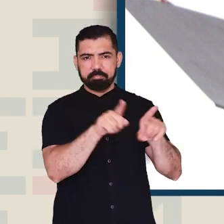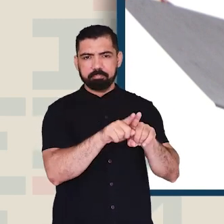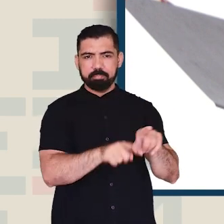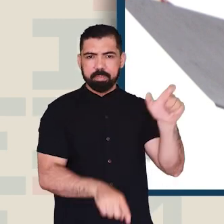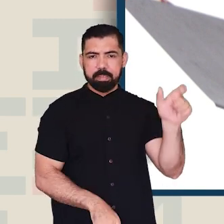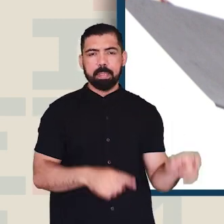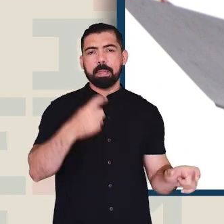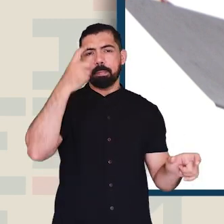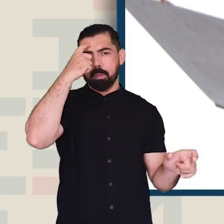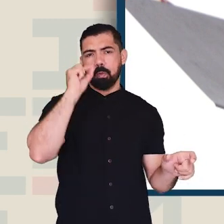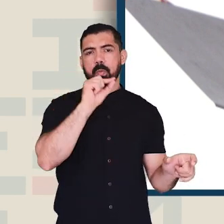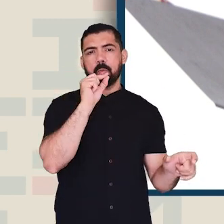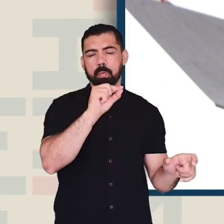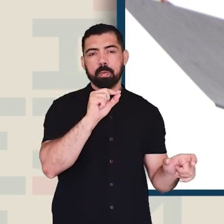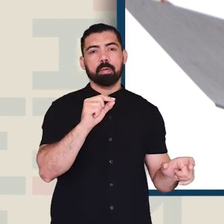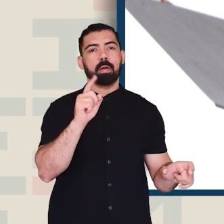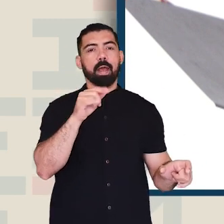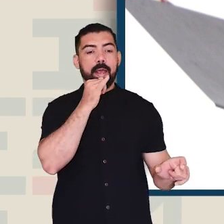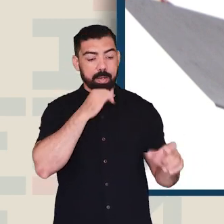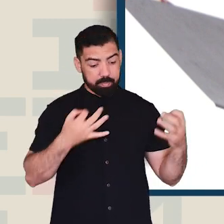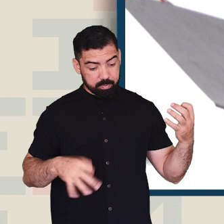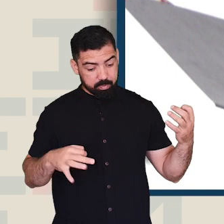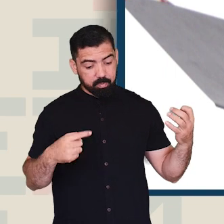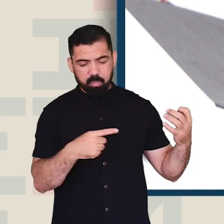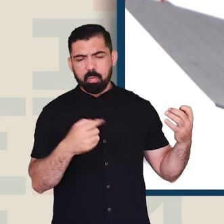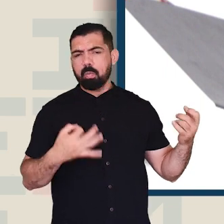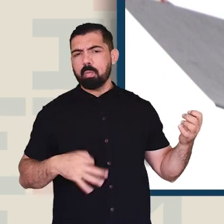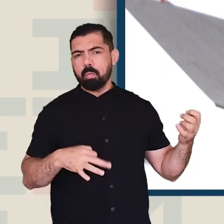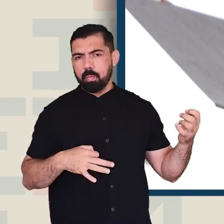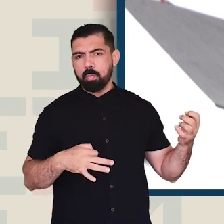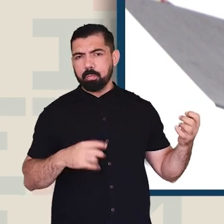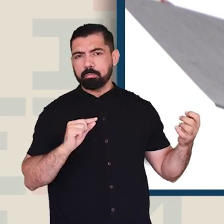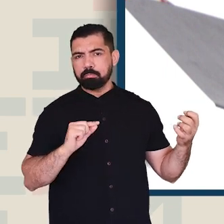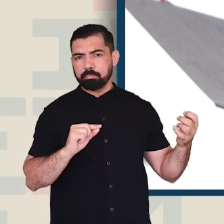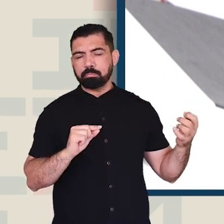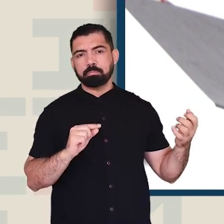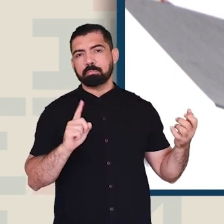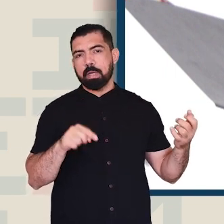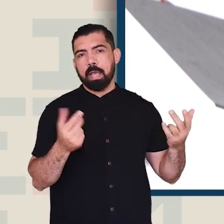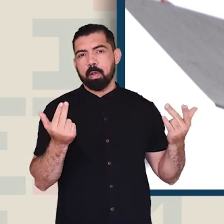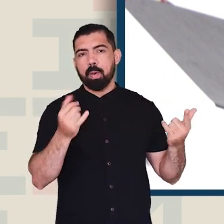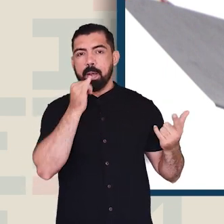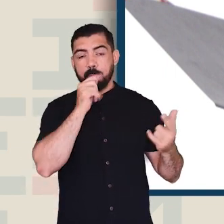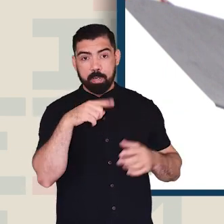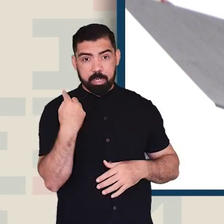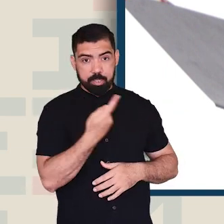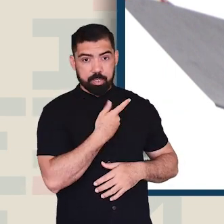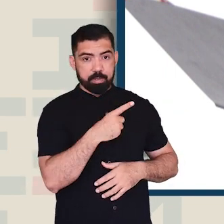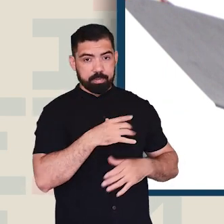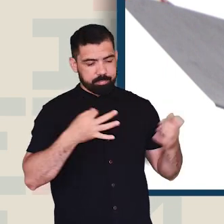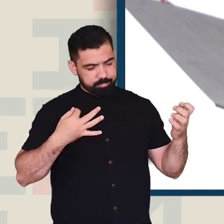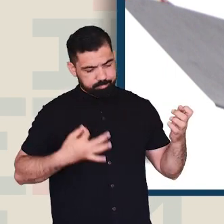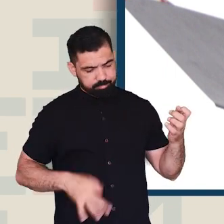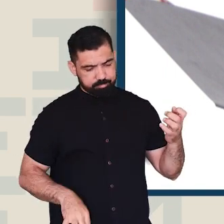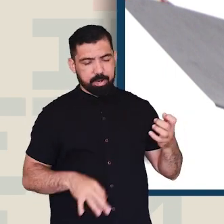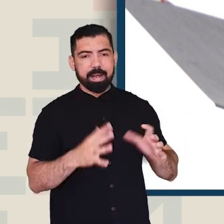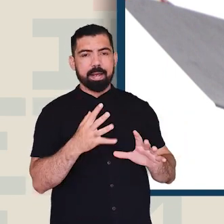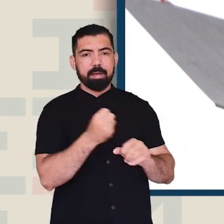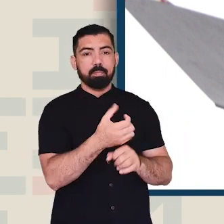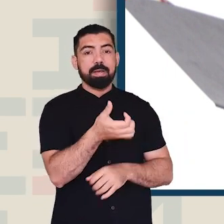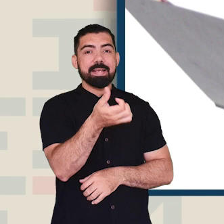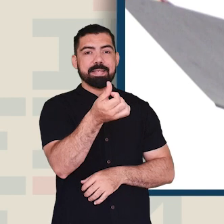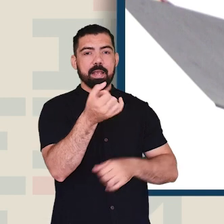ele pensava no instrumento, na guitarra, como se fossem... Nós temos 6 cordas, né? Então, o instrumento é